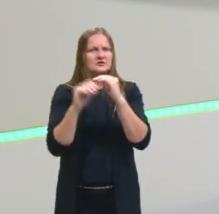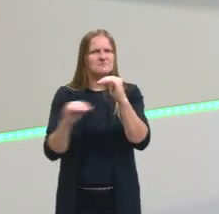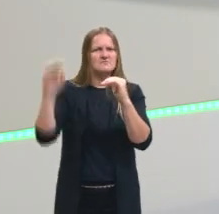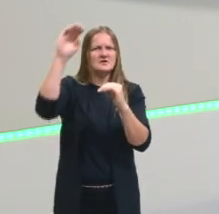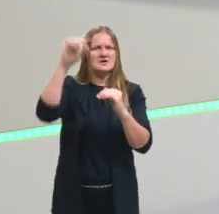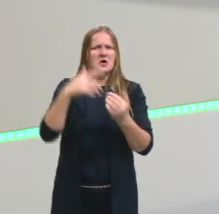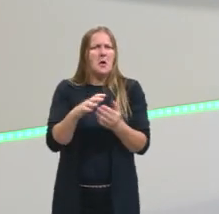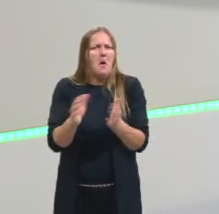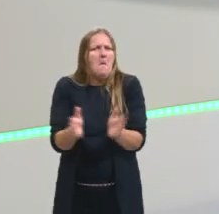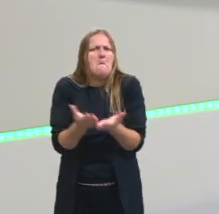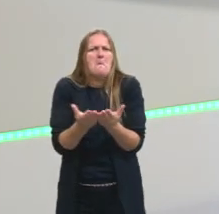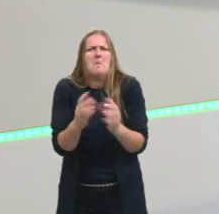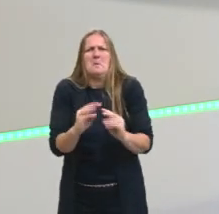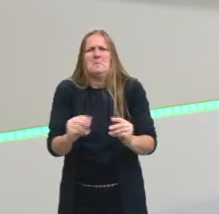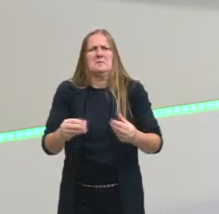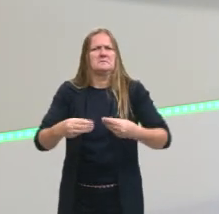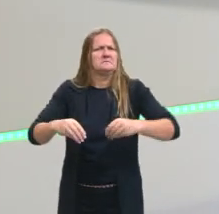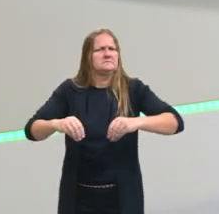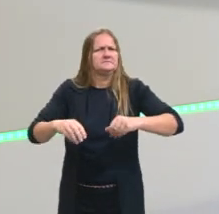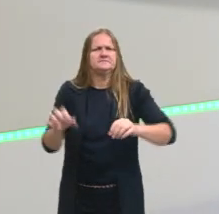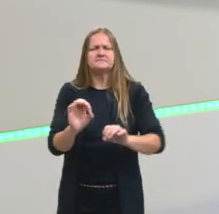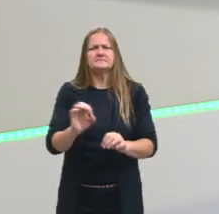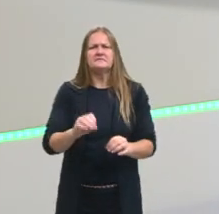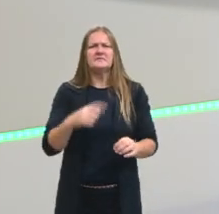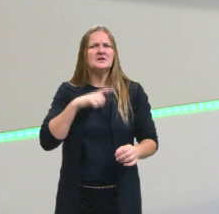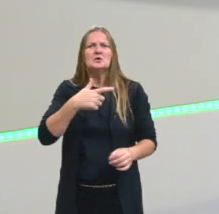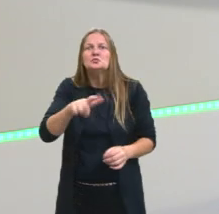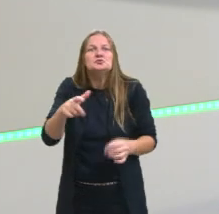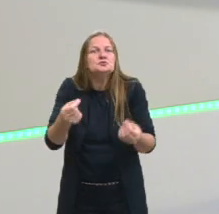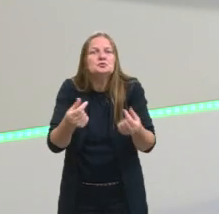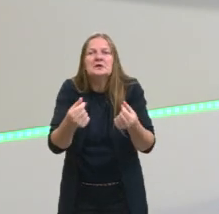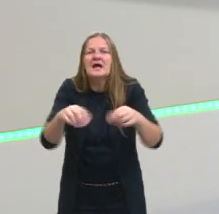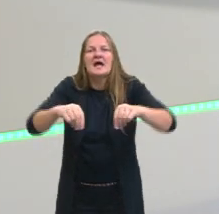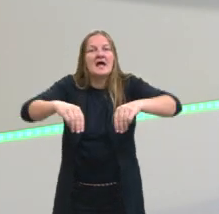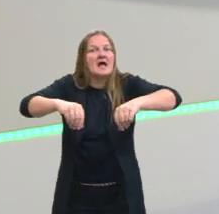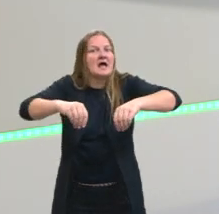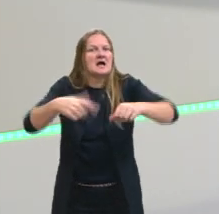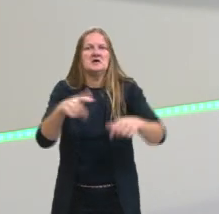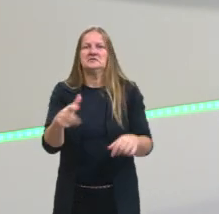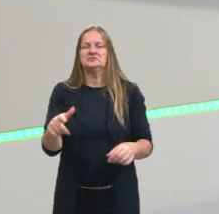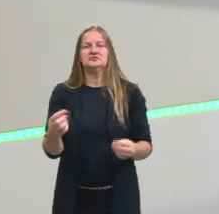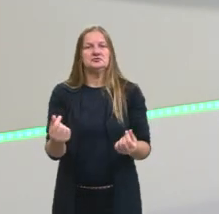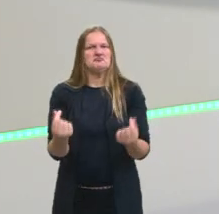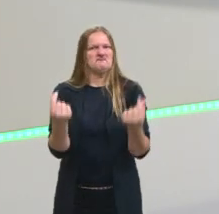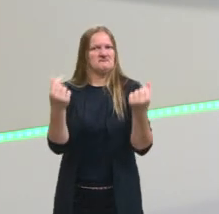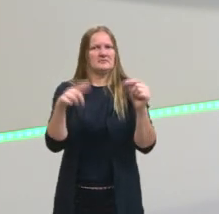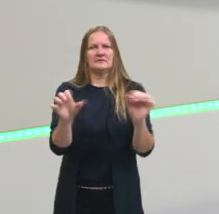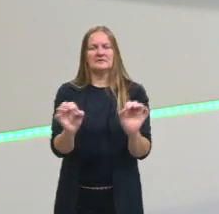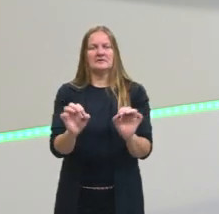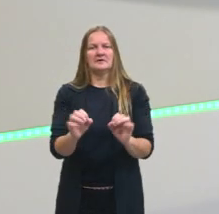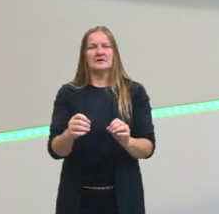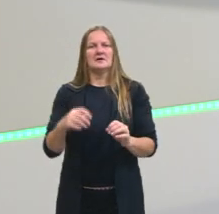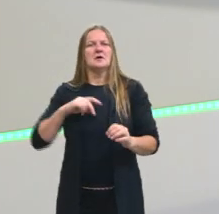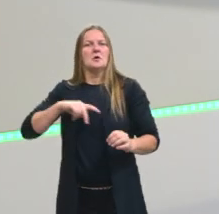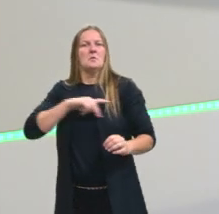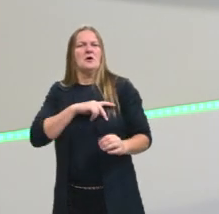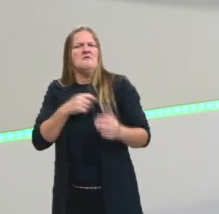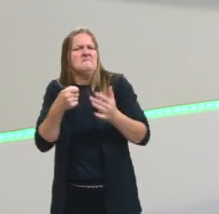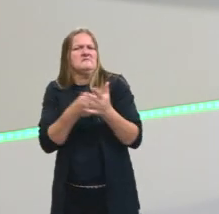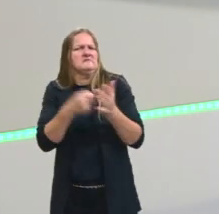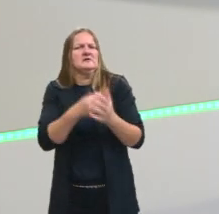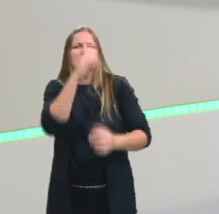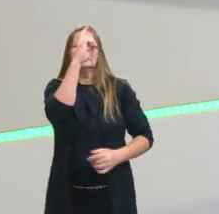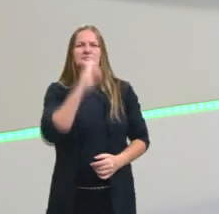político não tinha um terras não eram bem nascidos e os plebeus um rei vindica mais direitos perante a lei